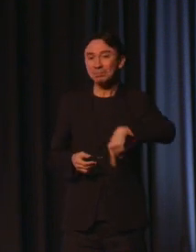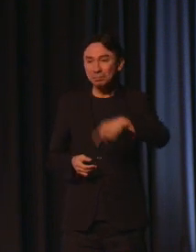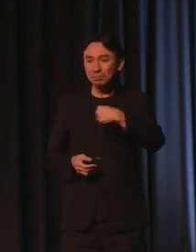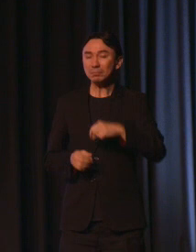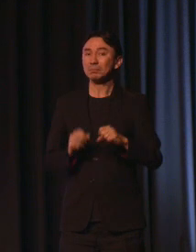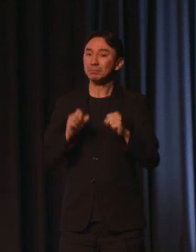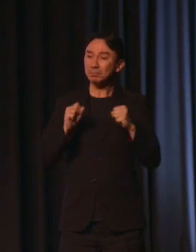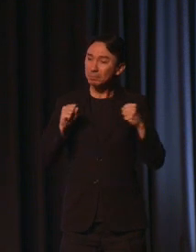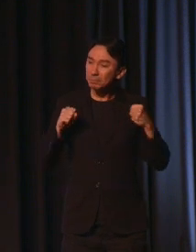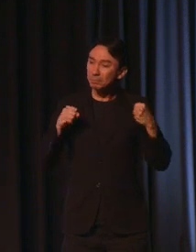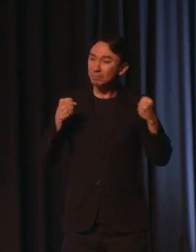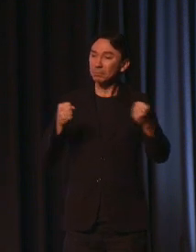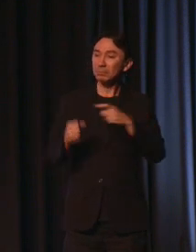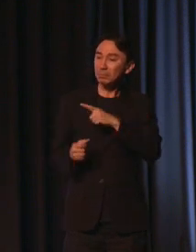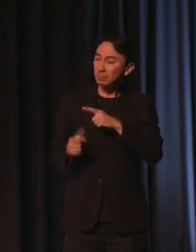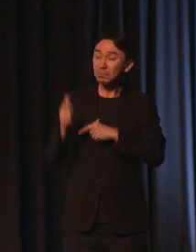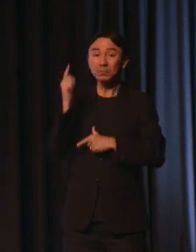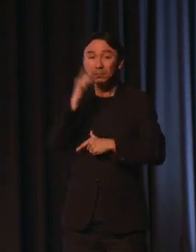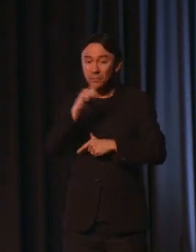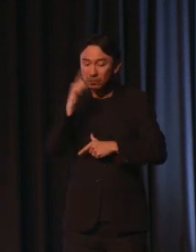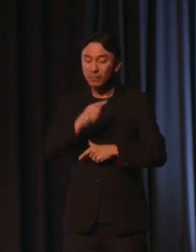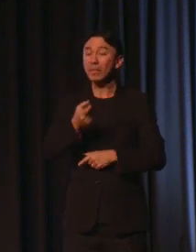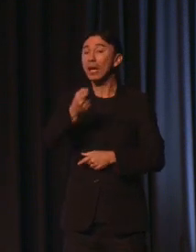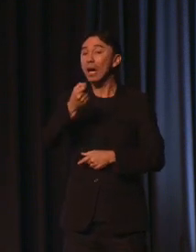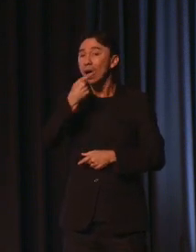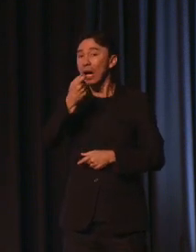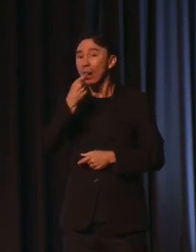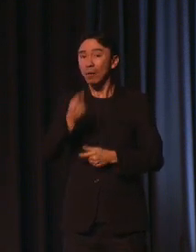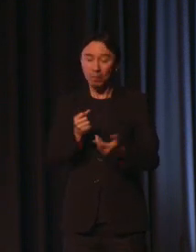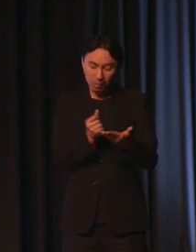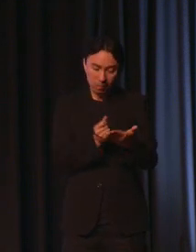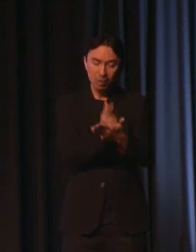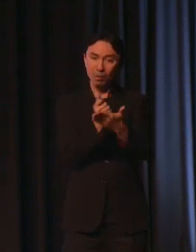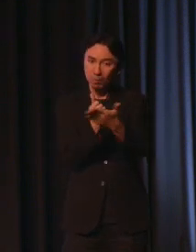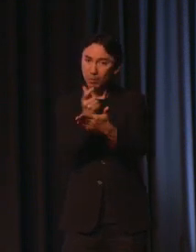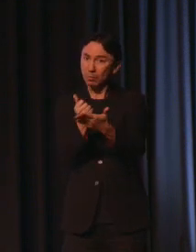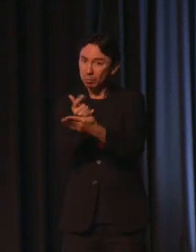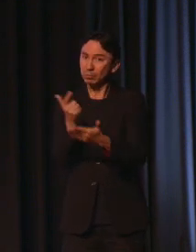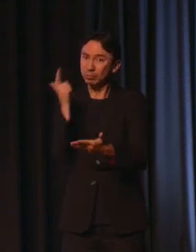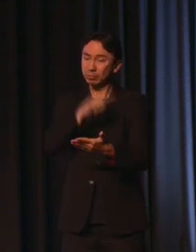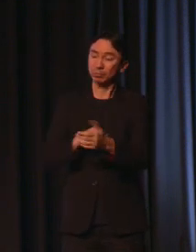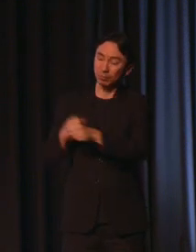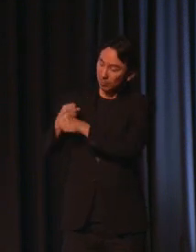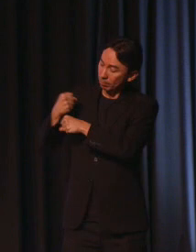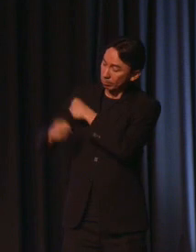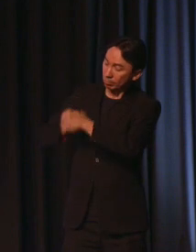acontecer essas compras desses medicamentos aí no decorrer dos anos.